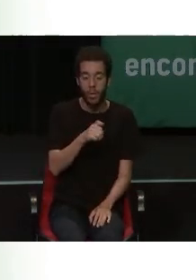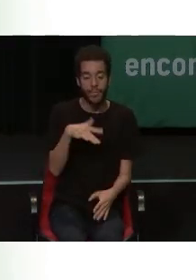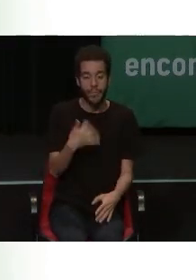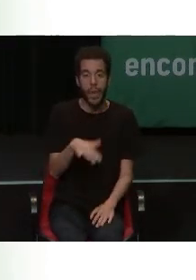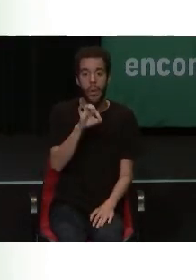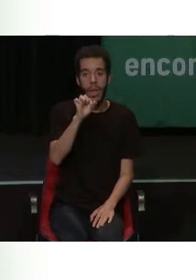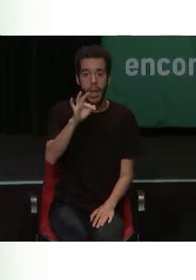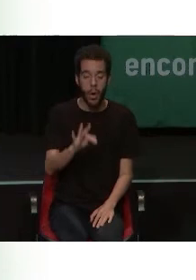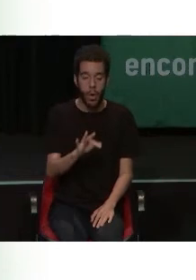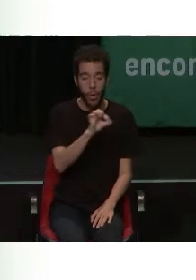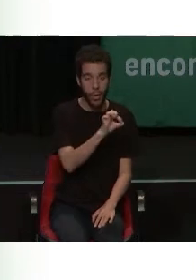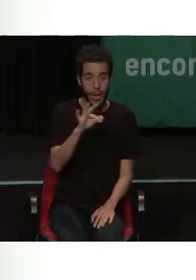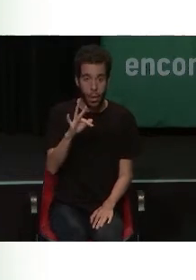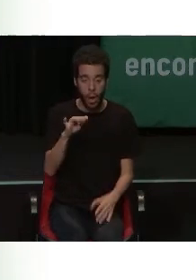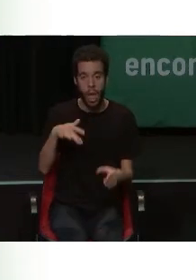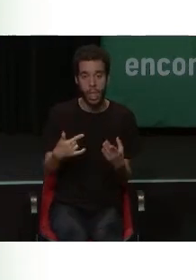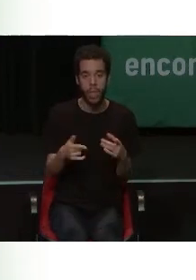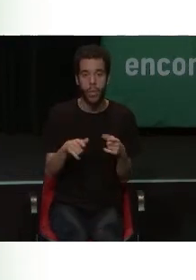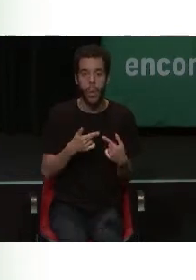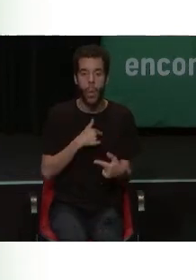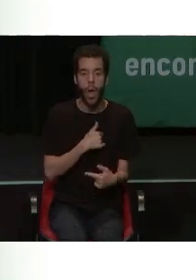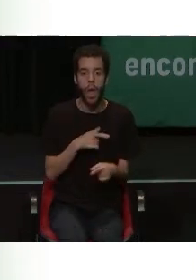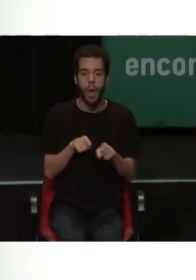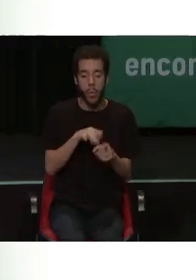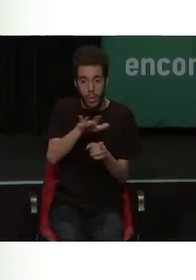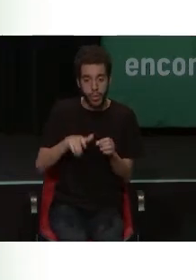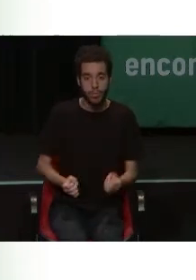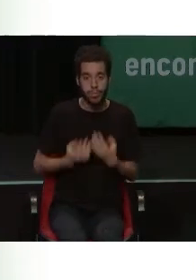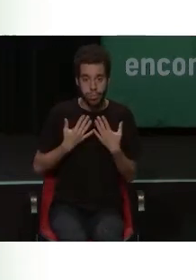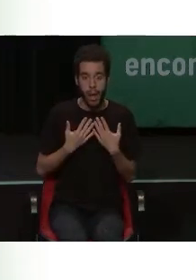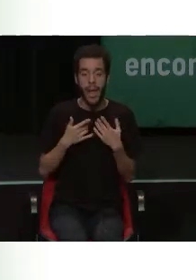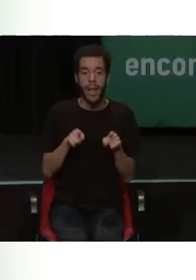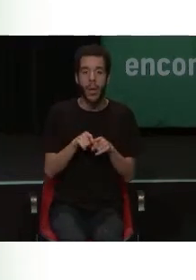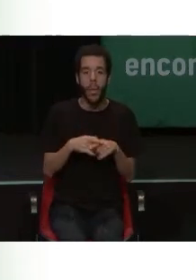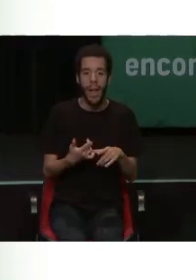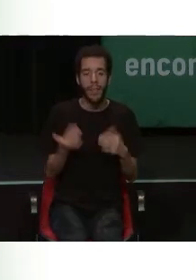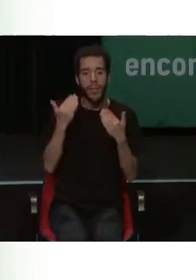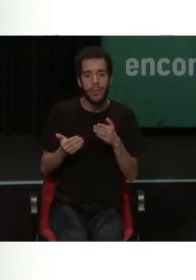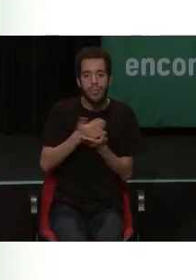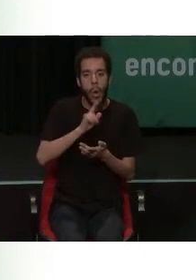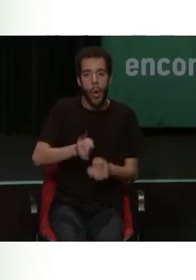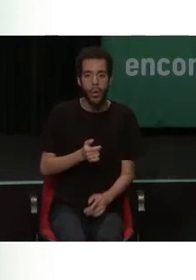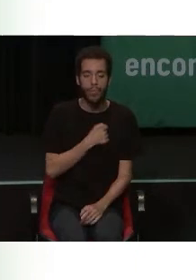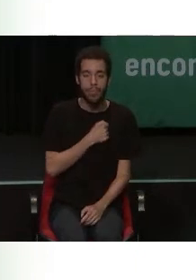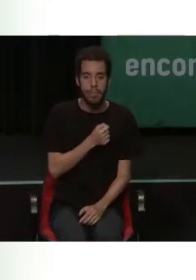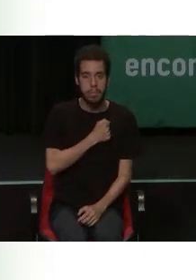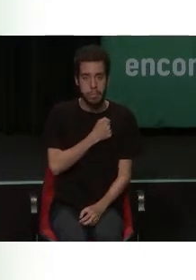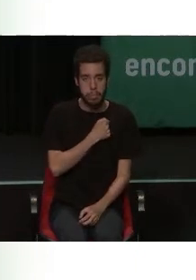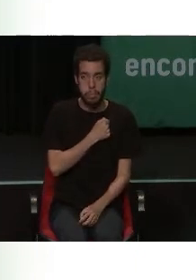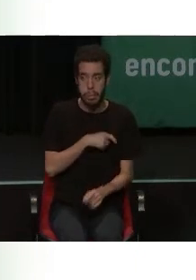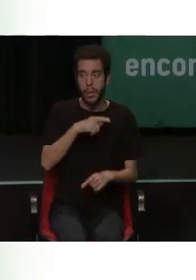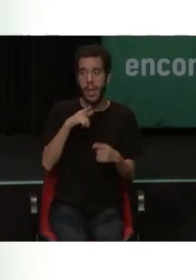e recolheram o batimento cardíaco, o movimento, e só pela análise do batimento cardíaco